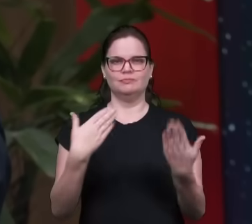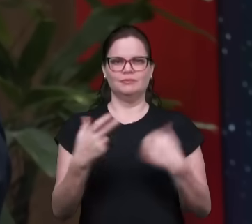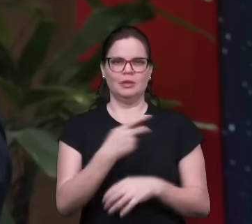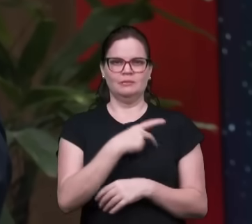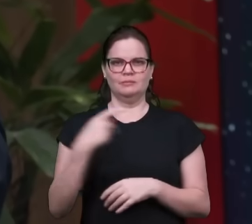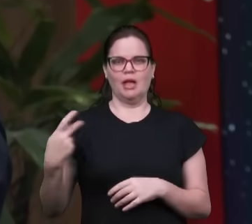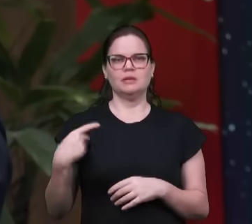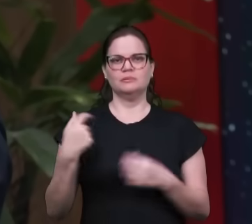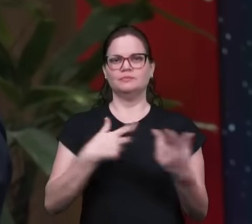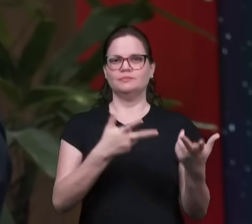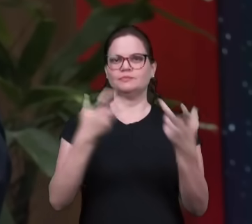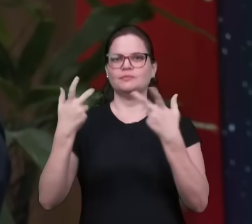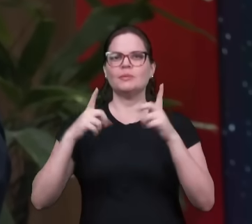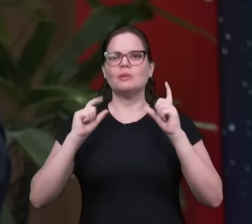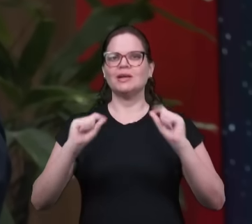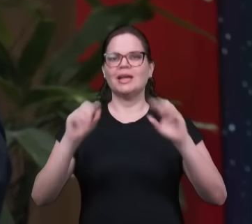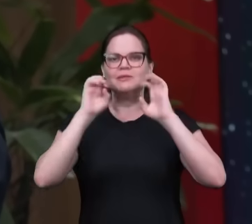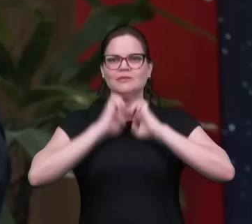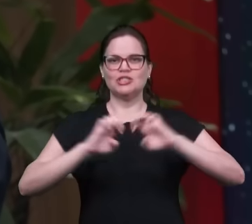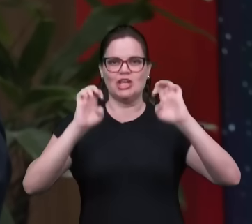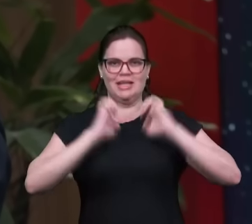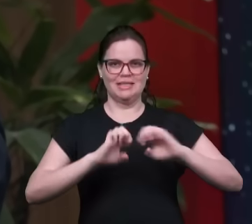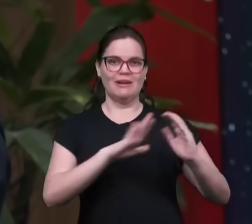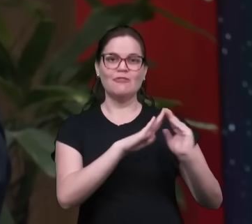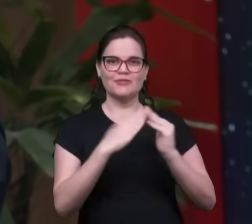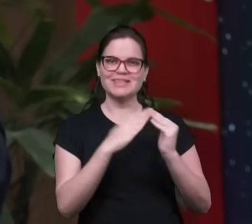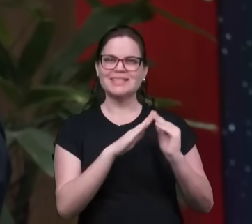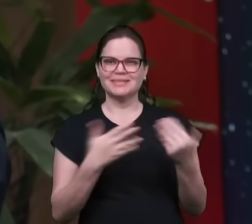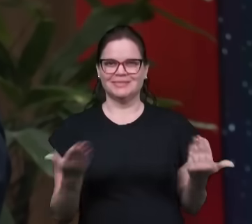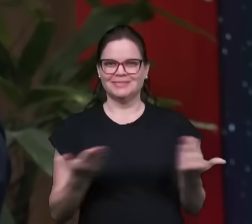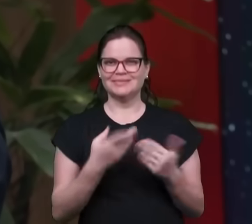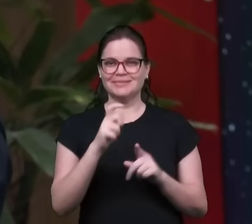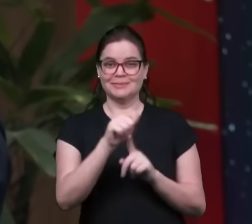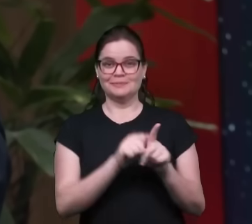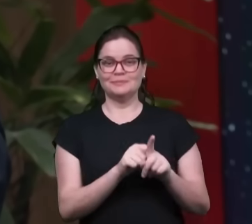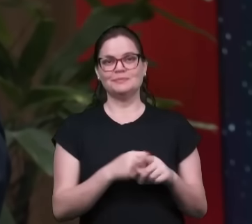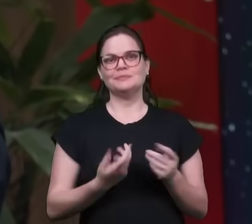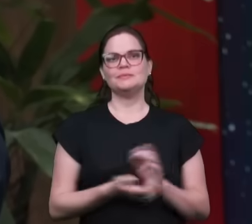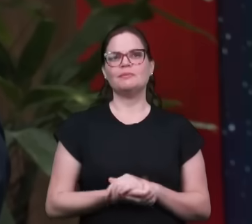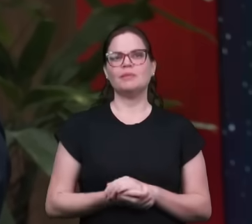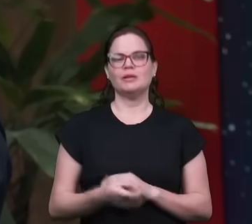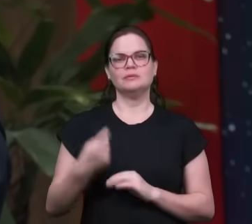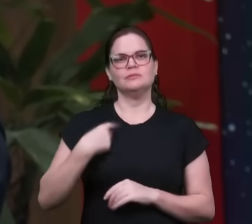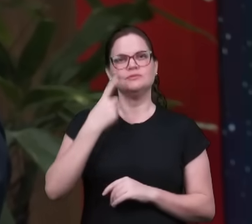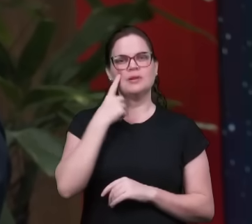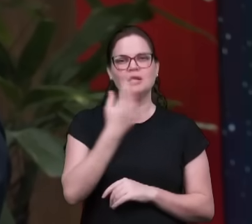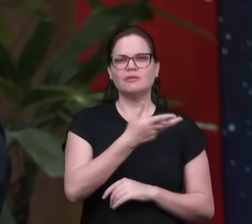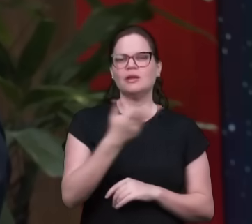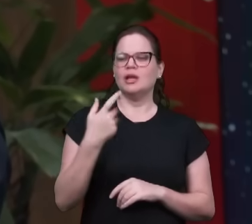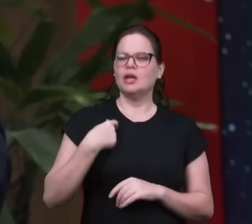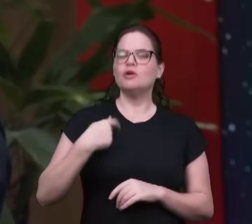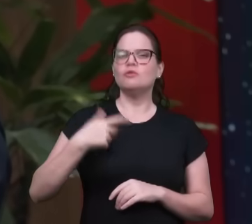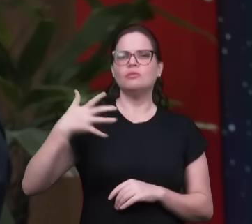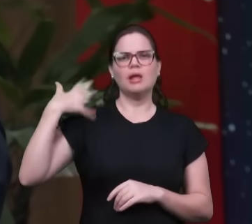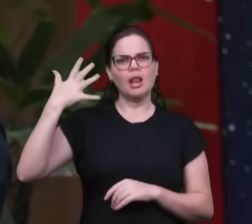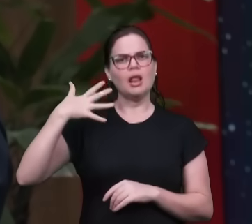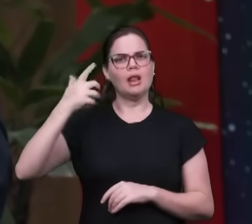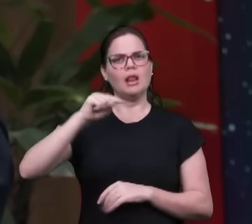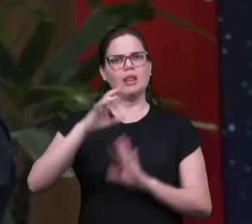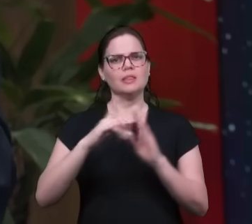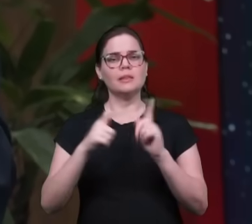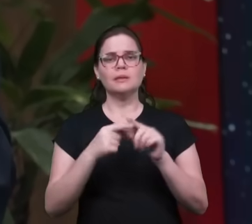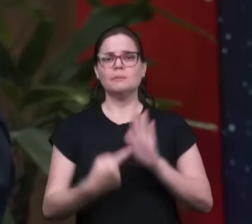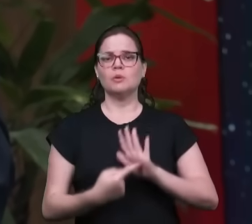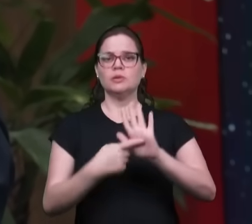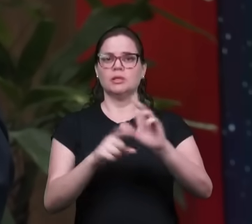vendo a evangelização dos vizinhos, né, Gilson? E a igreja, ele falou, vou trazer uma palavra para a igreja mostrando que aquilo que